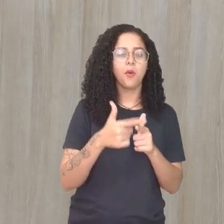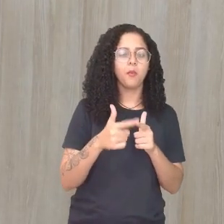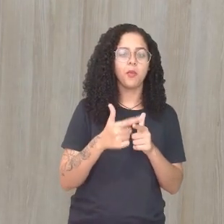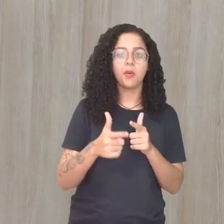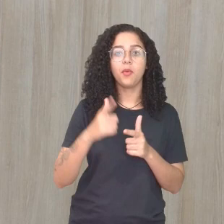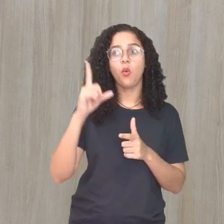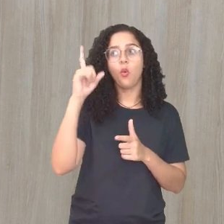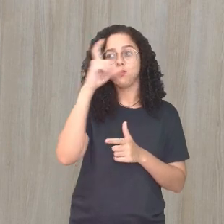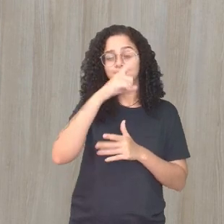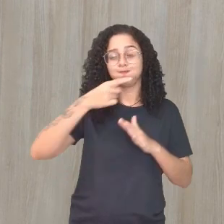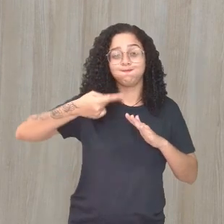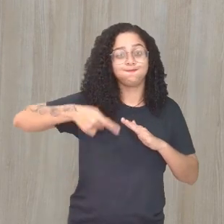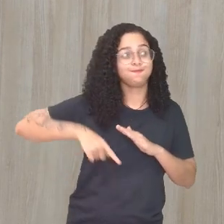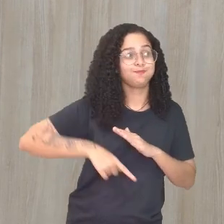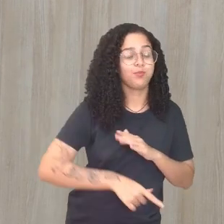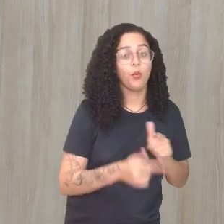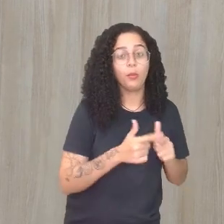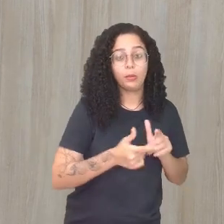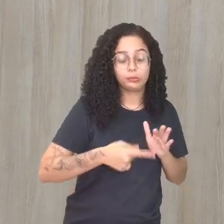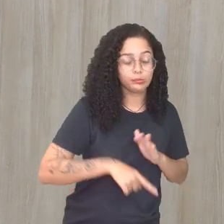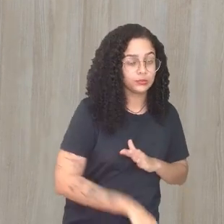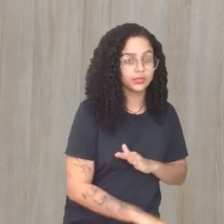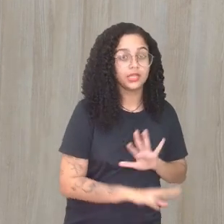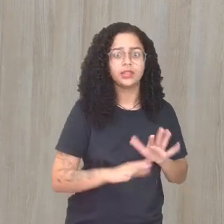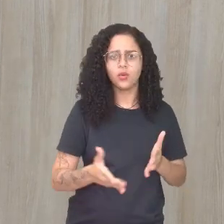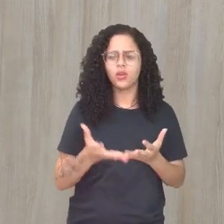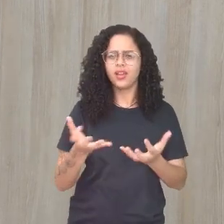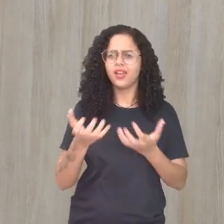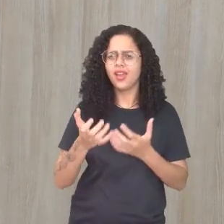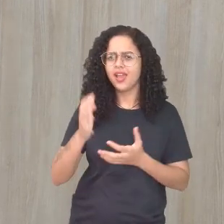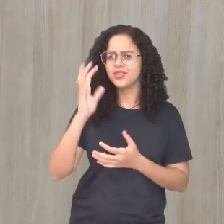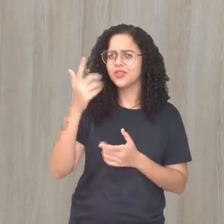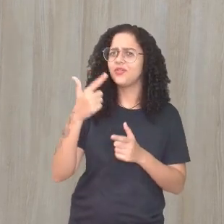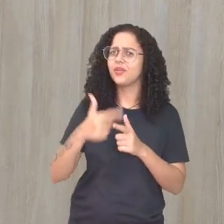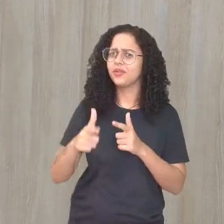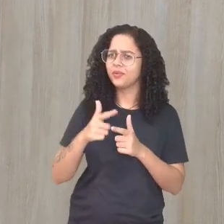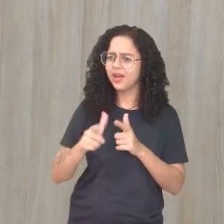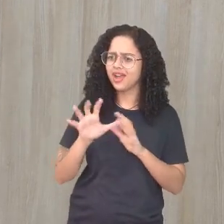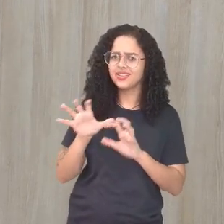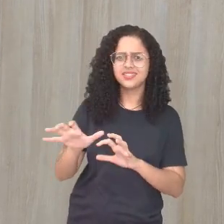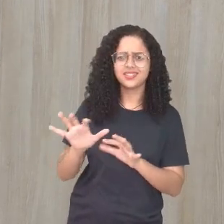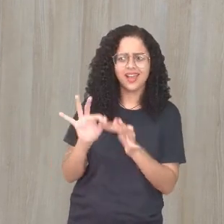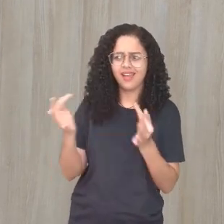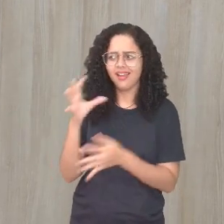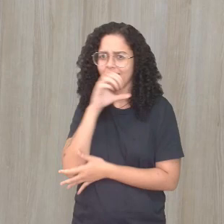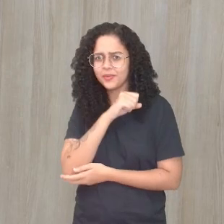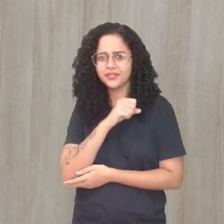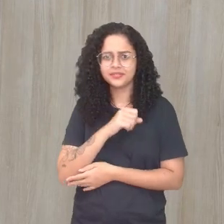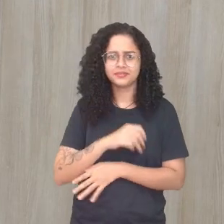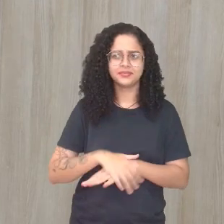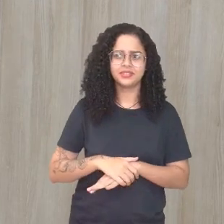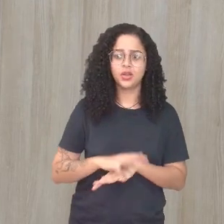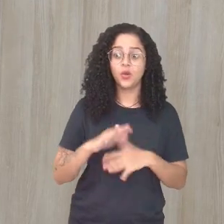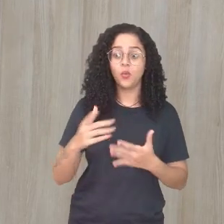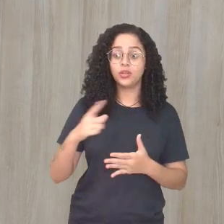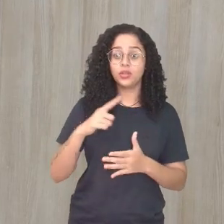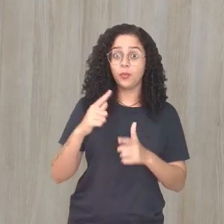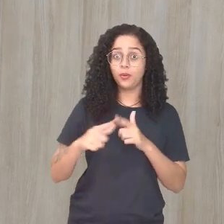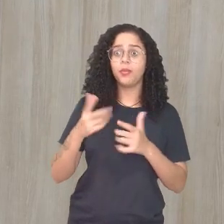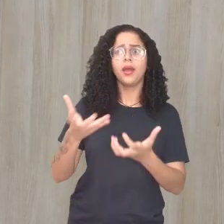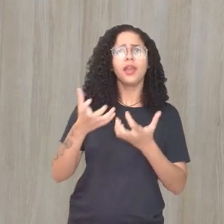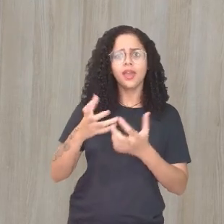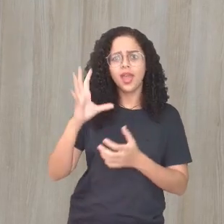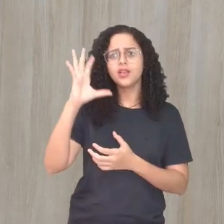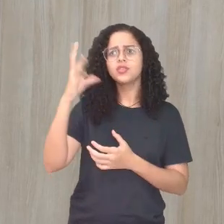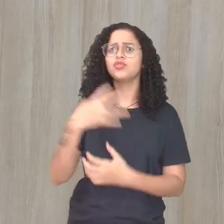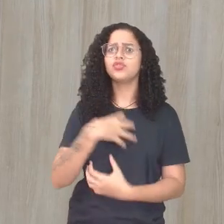extremamente complexos. E quem é que não quer resolver um problema assim, de uma forma bem rápida, né? Quando a gente tem um problema, a gente quer resolver